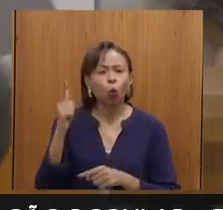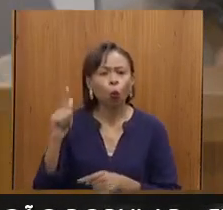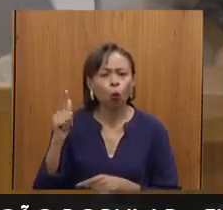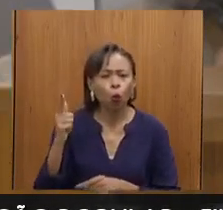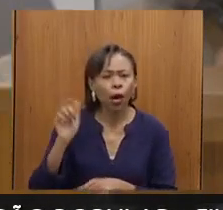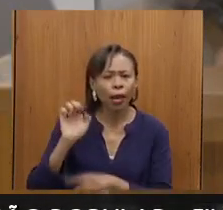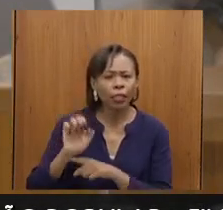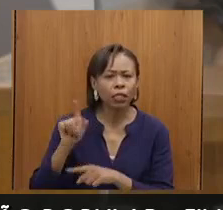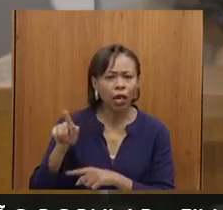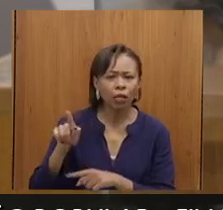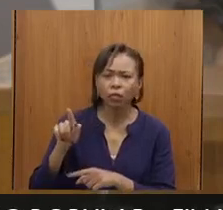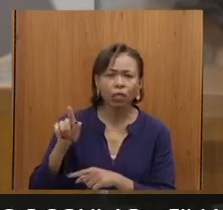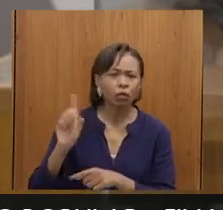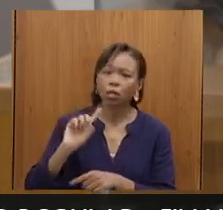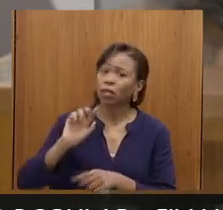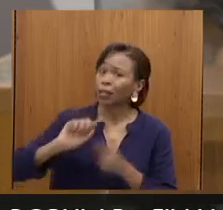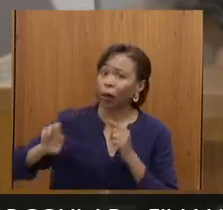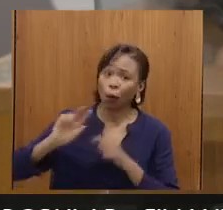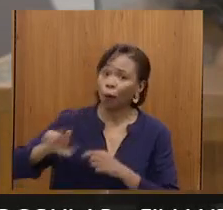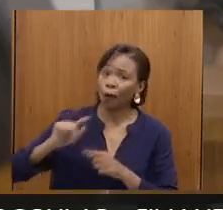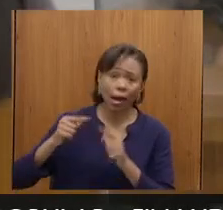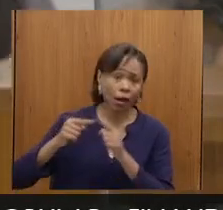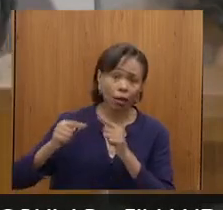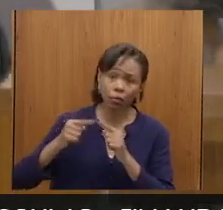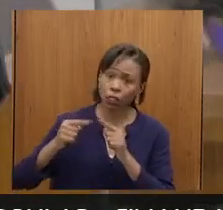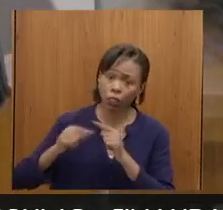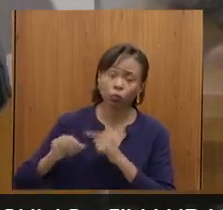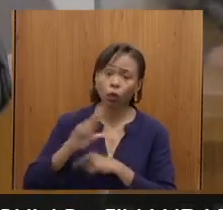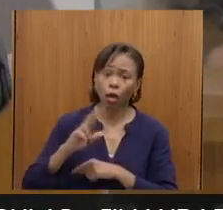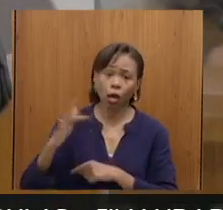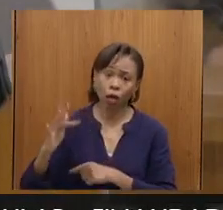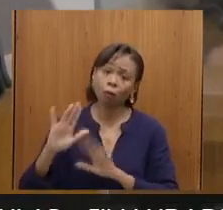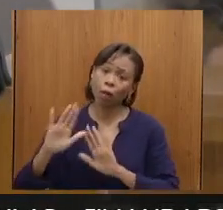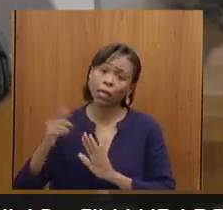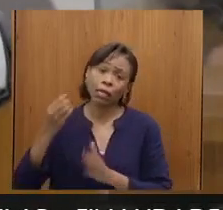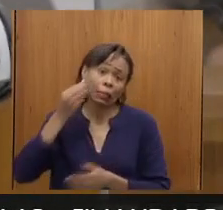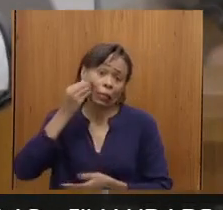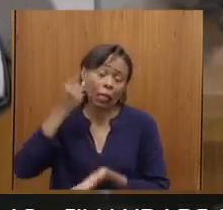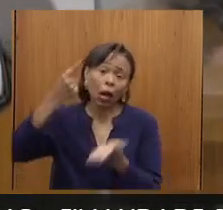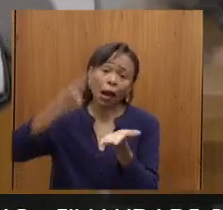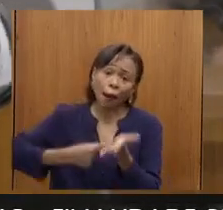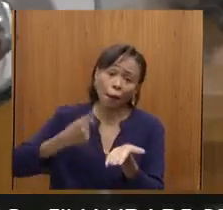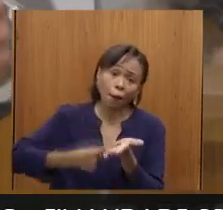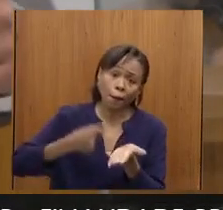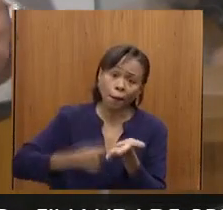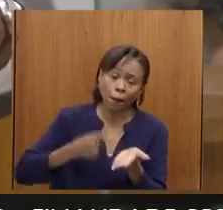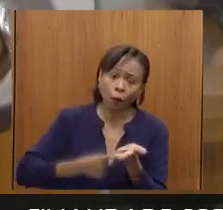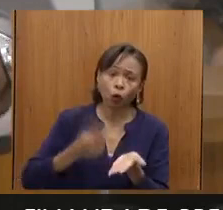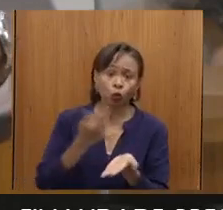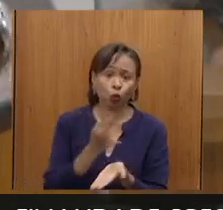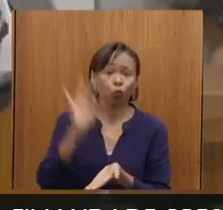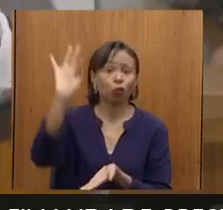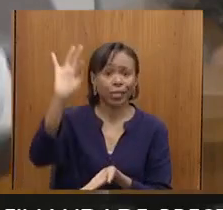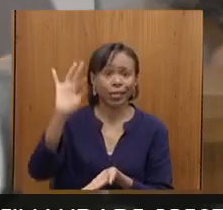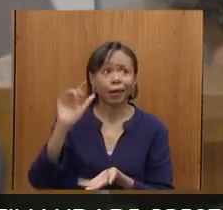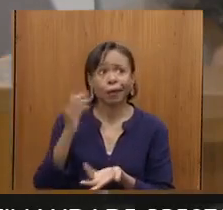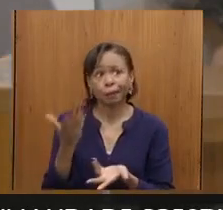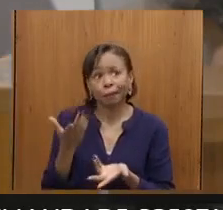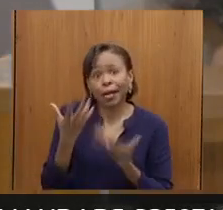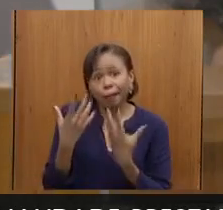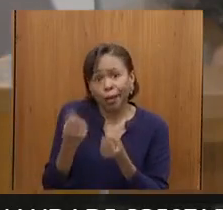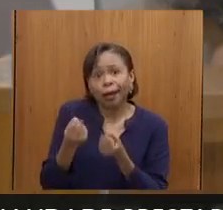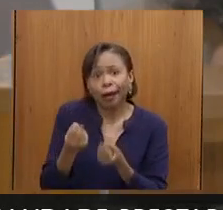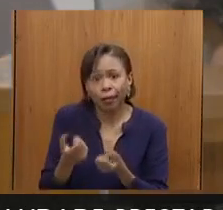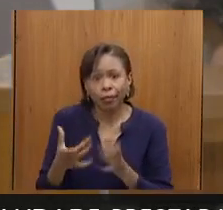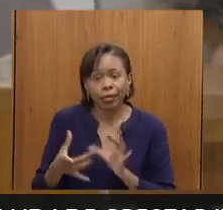é elegível para o regime de recuperação fiscal, mas buscando um acordo com a União para aderir a termos do regime de